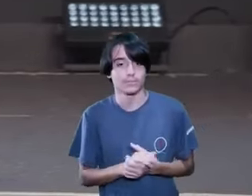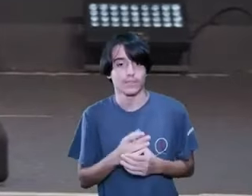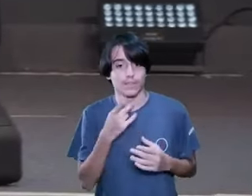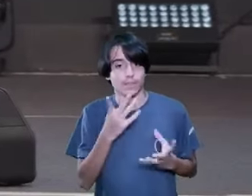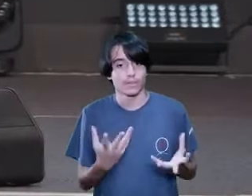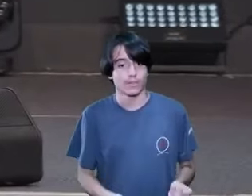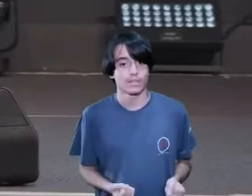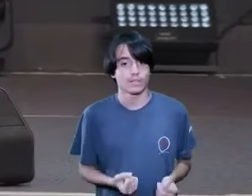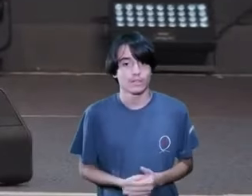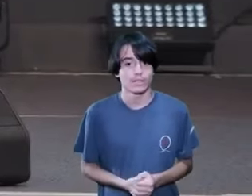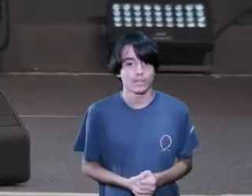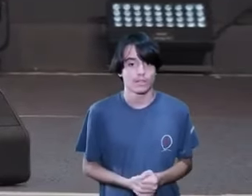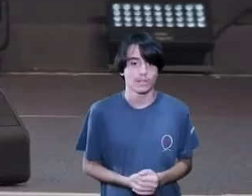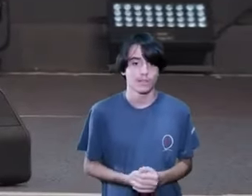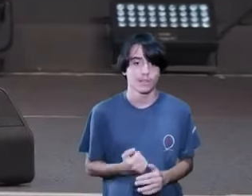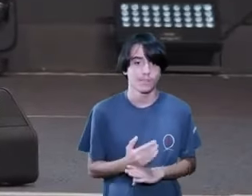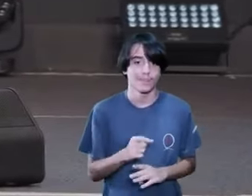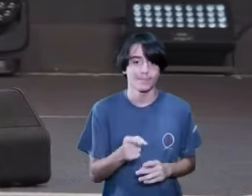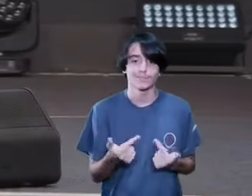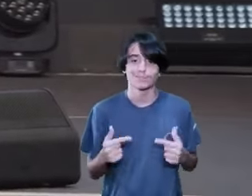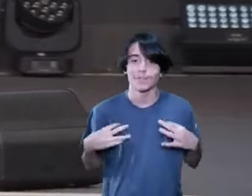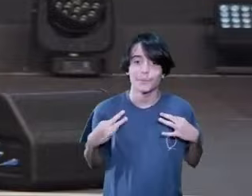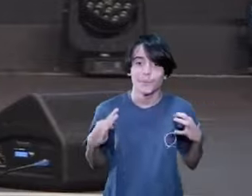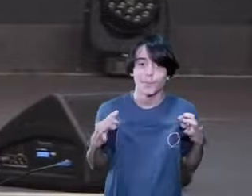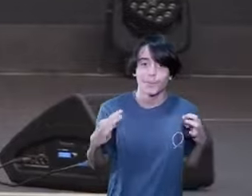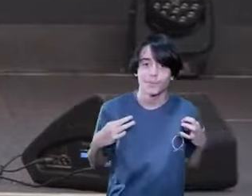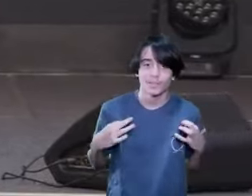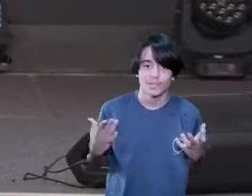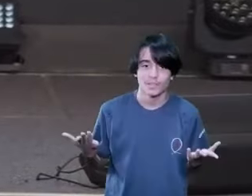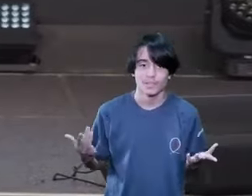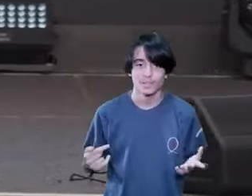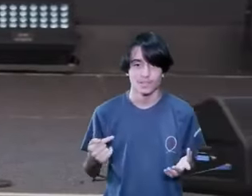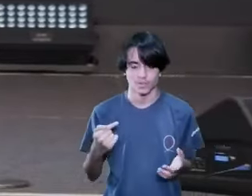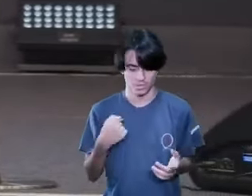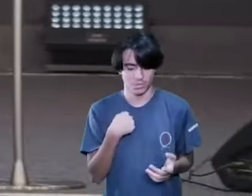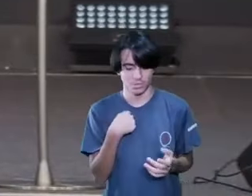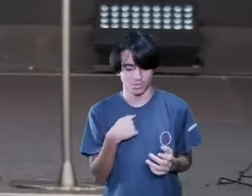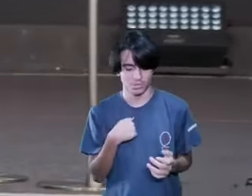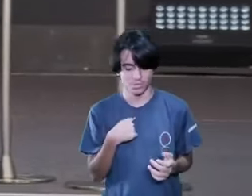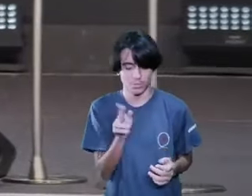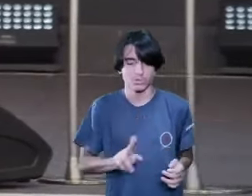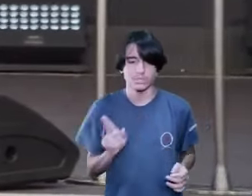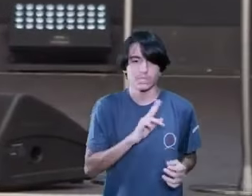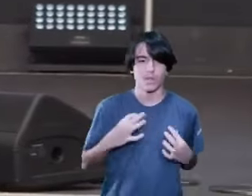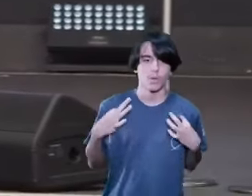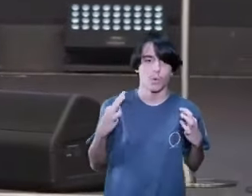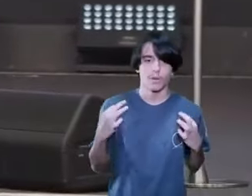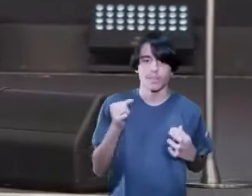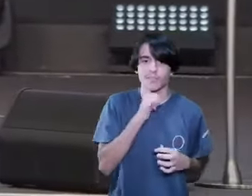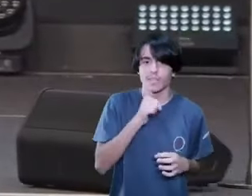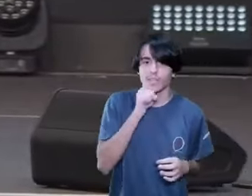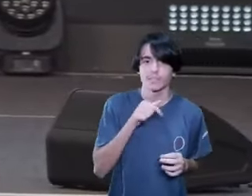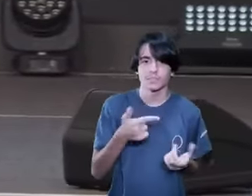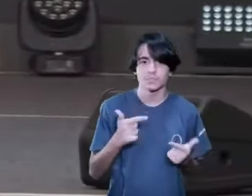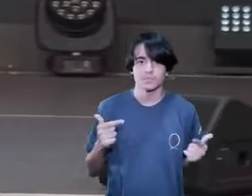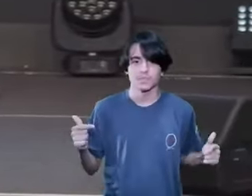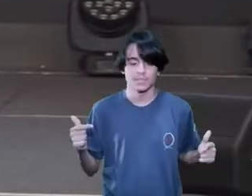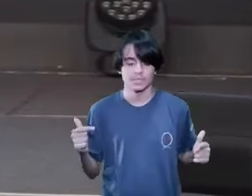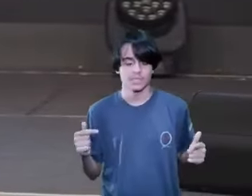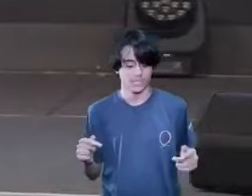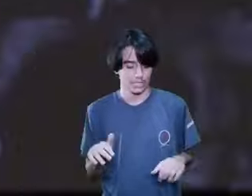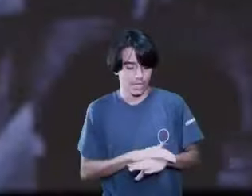A mulher dizendo, rapaz, você não tem nem roupa para ir. Ele dizendo, eu vou com a velha mesmo. Você não tem sapato, eu vou de